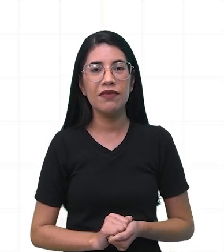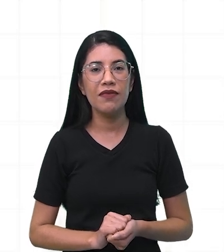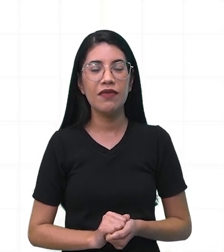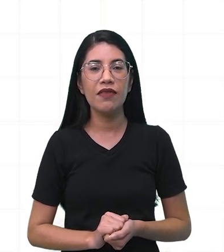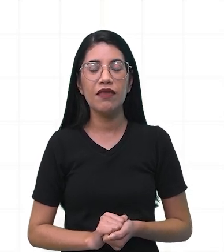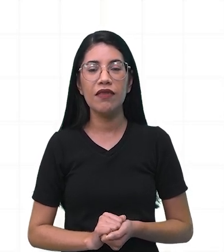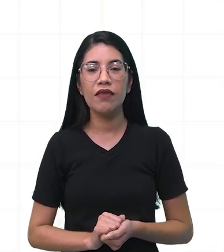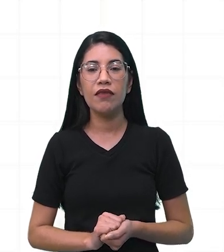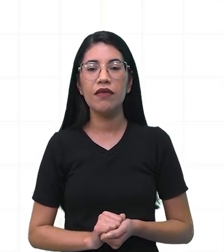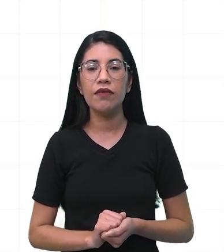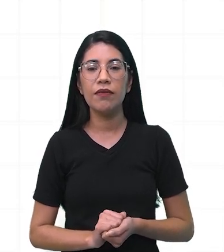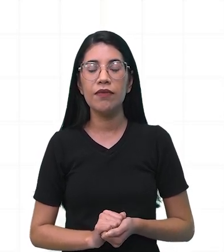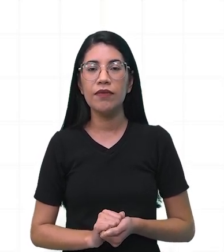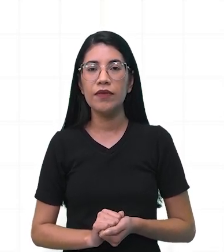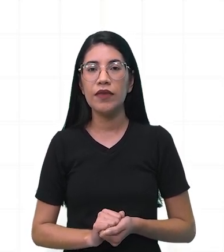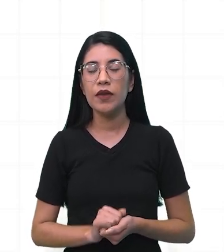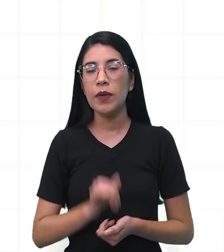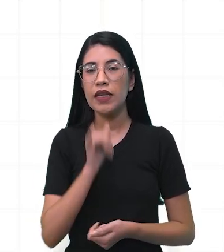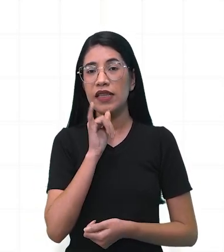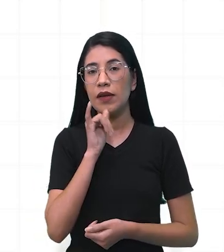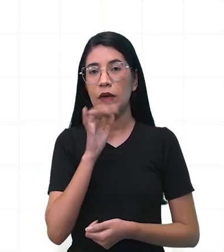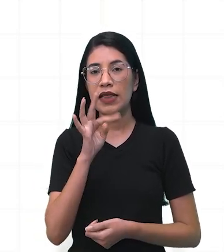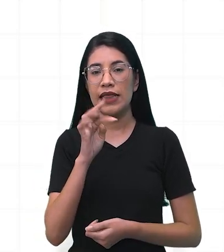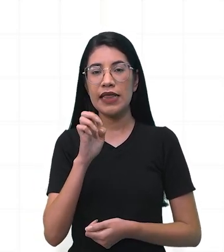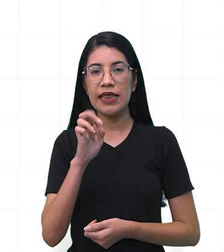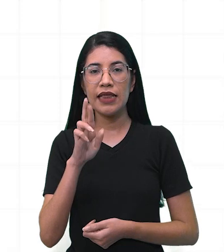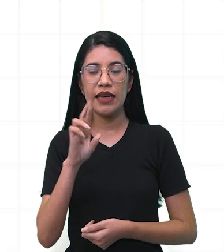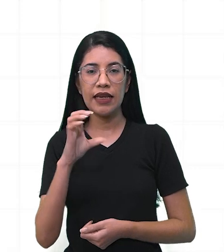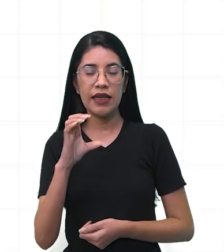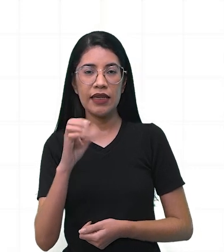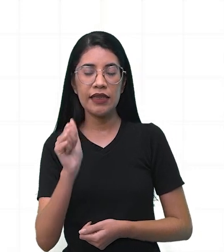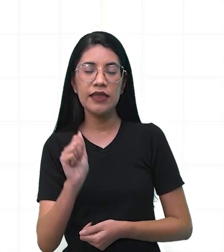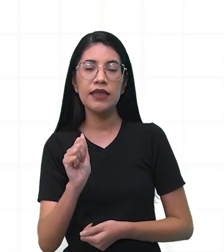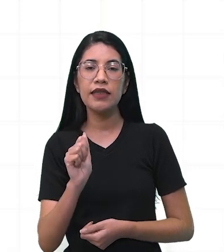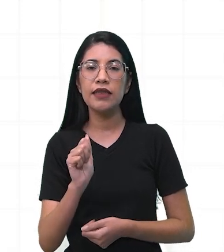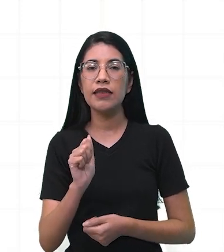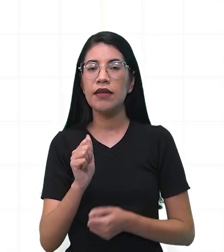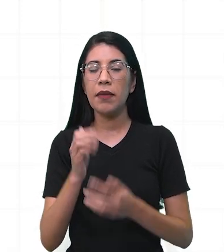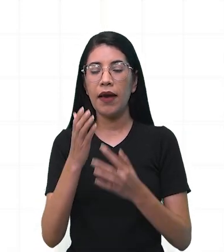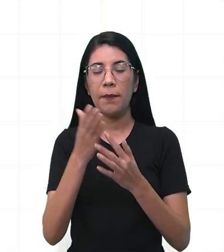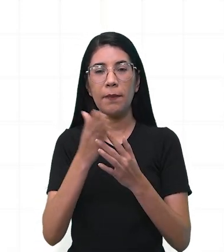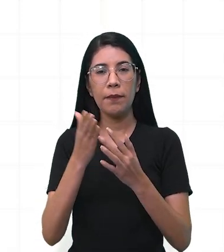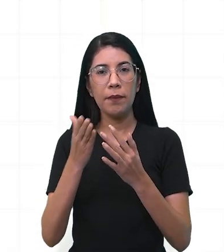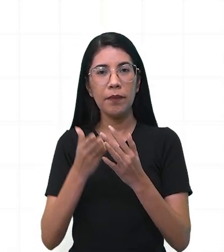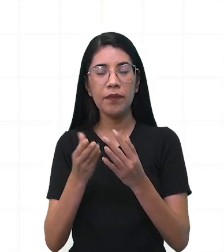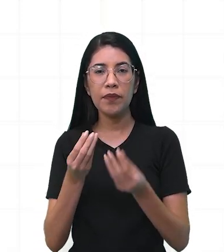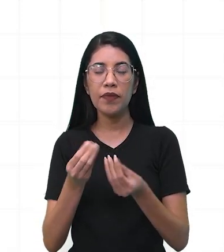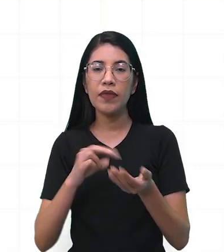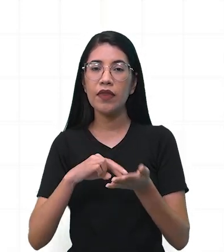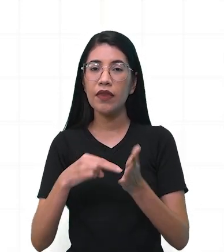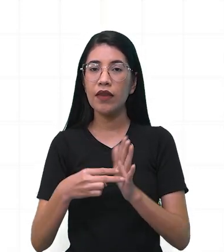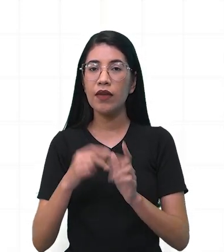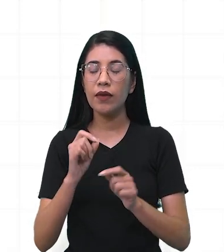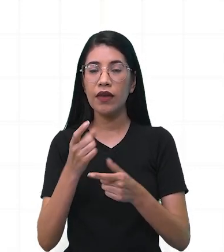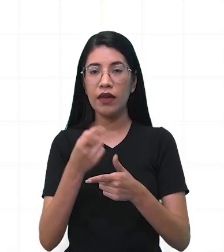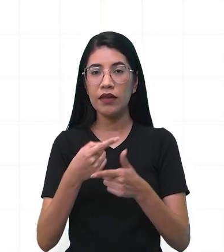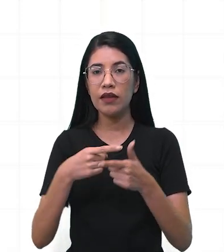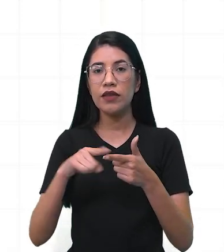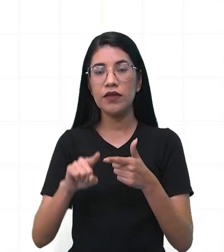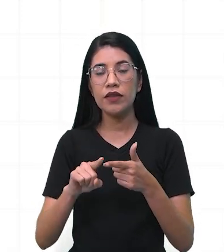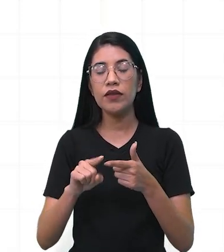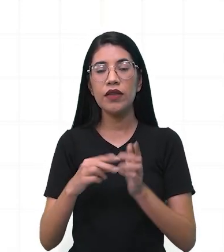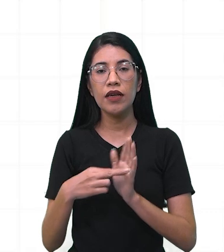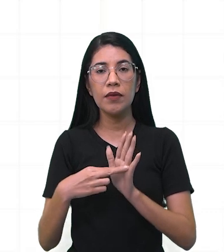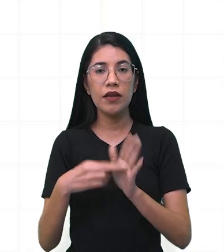Tá ok? Quando eu falo terça parte, quinta parte, quarta parte, significa que é a divisão, tá? E a